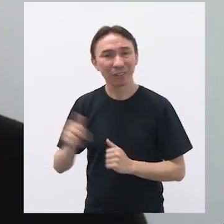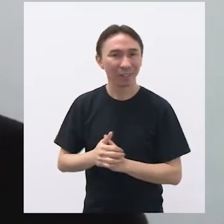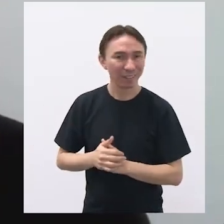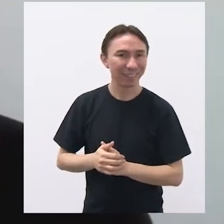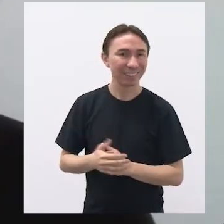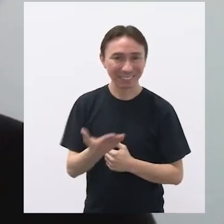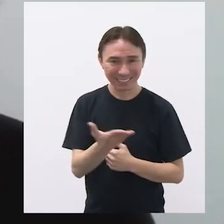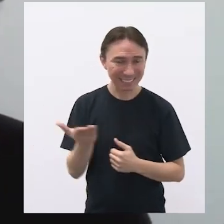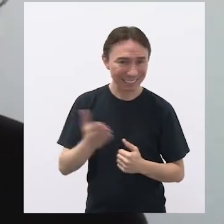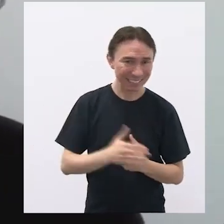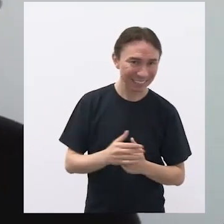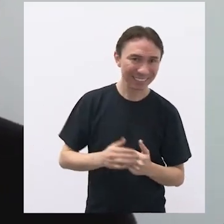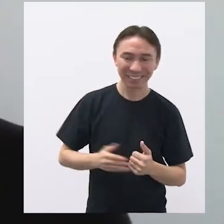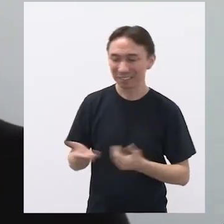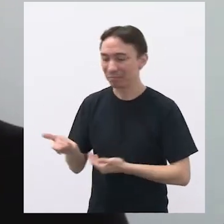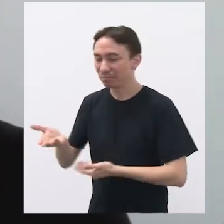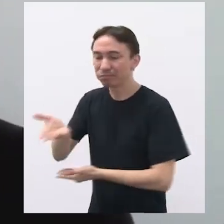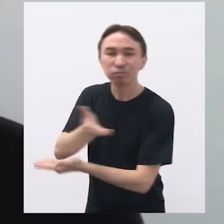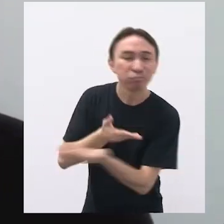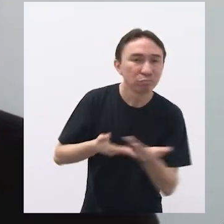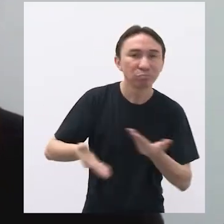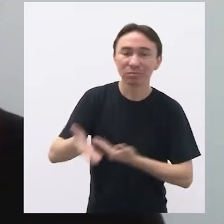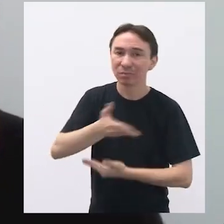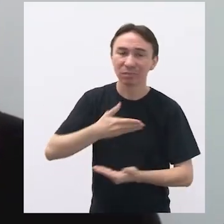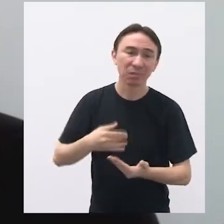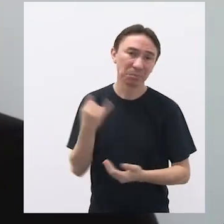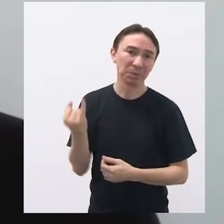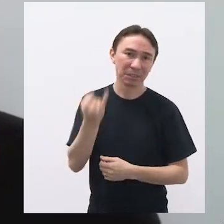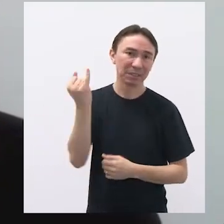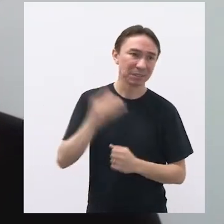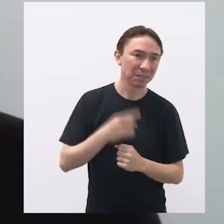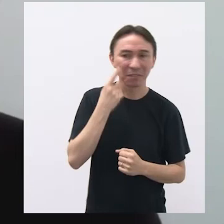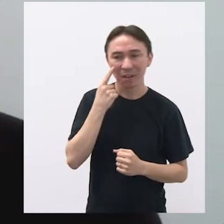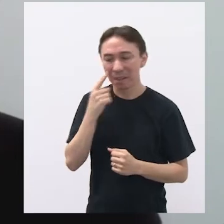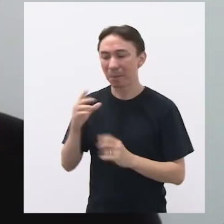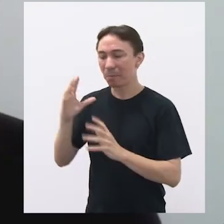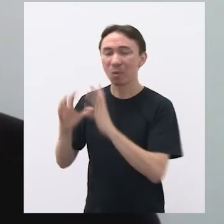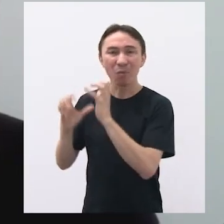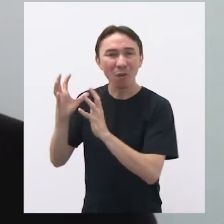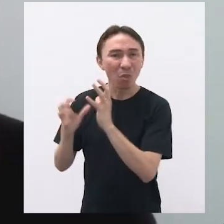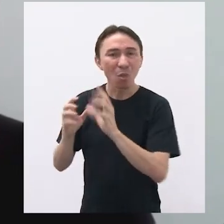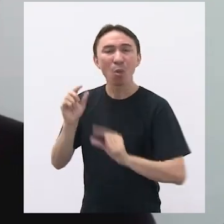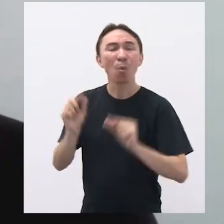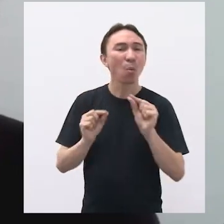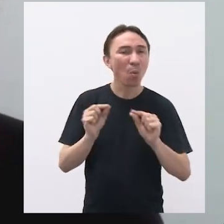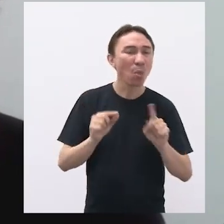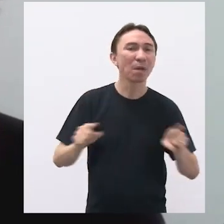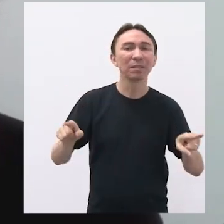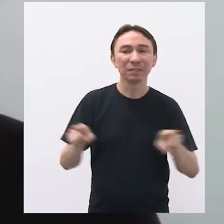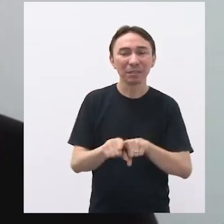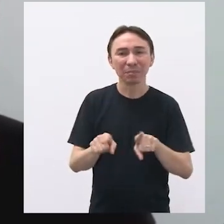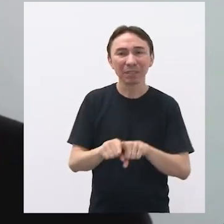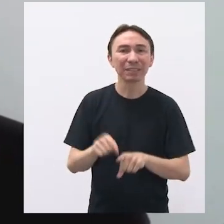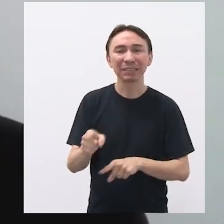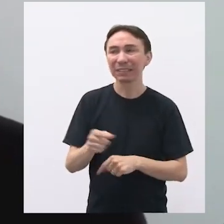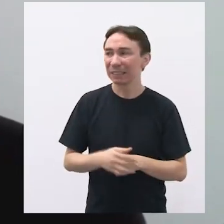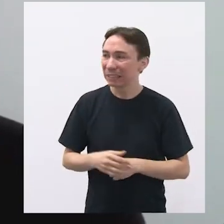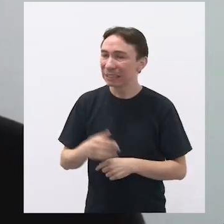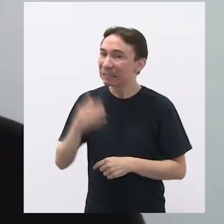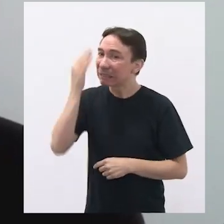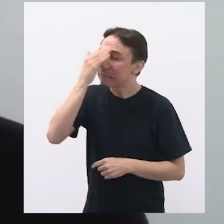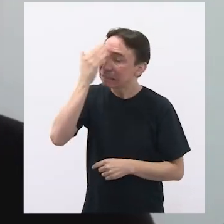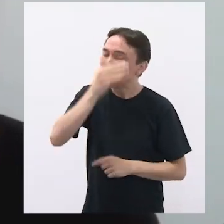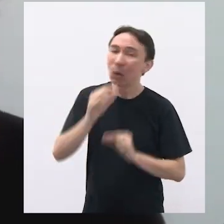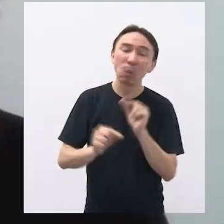passam por esse caminho, né? De pensar os conflitos e também de entender